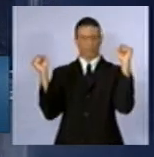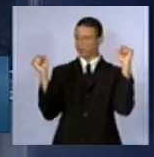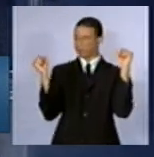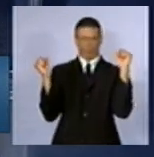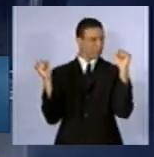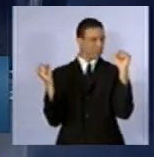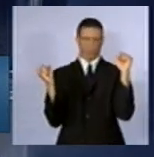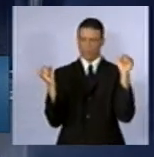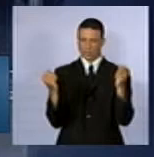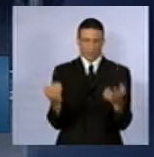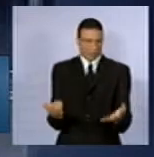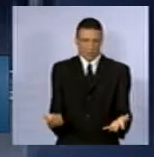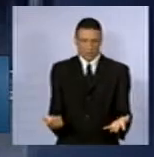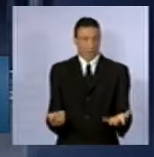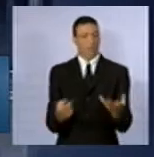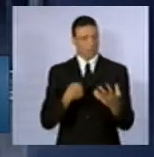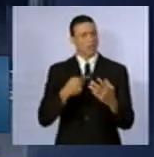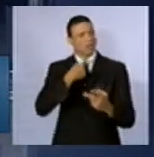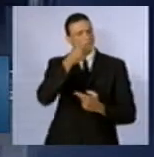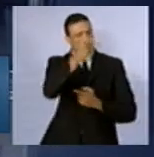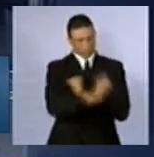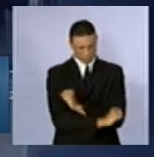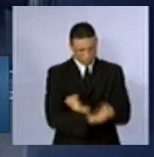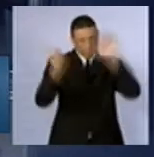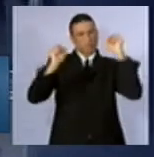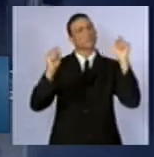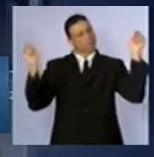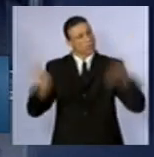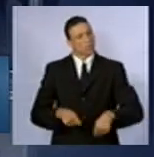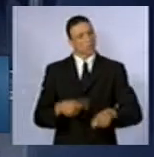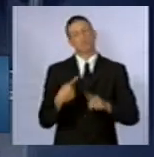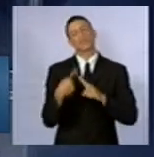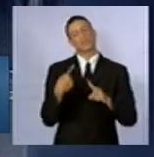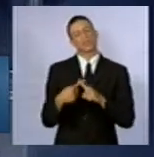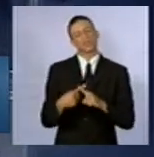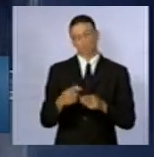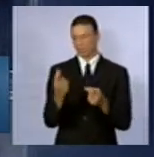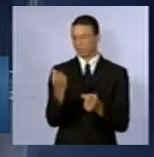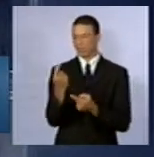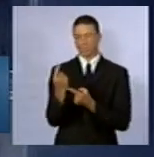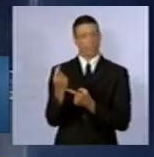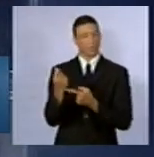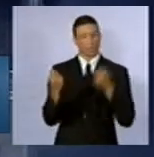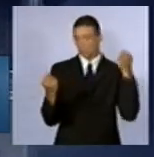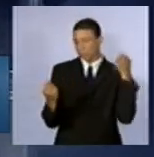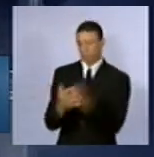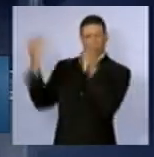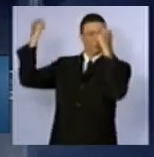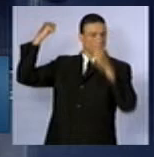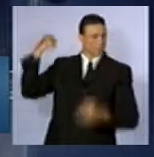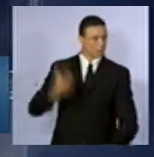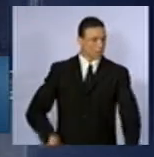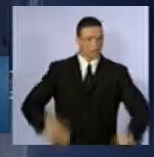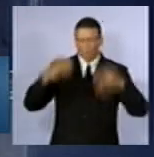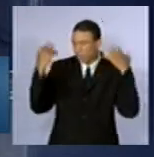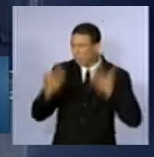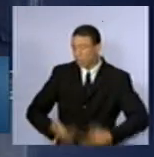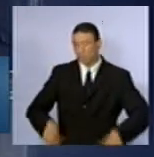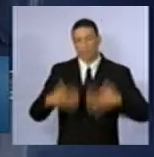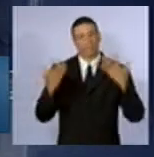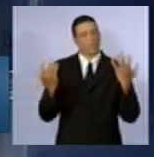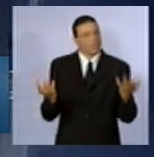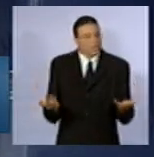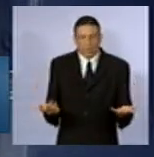eu posso dizer isso que é um absurdo porque os impactos na economia seriam catastróficos né então isso é